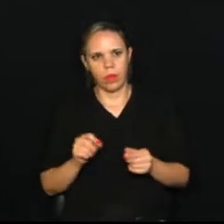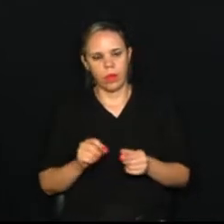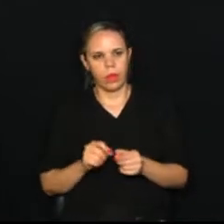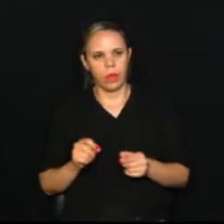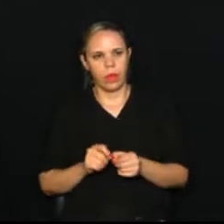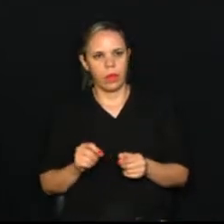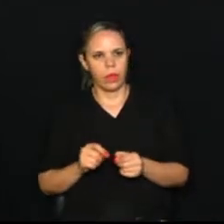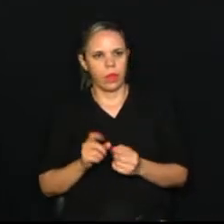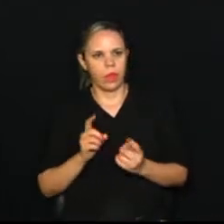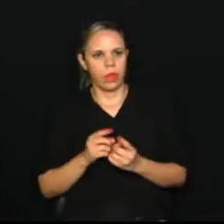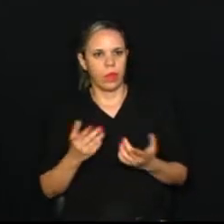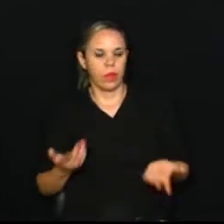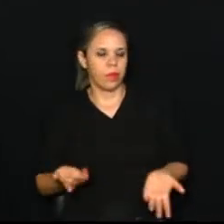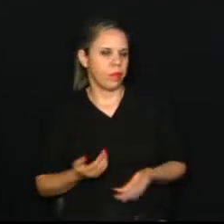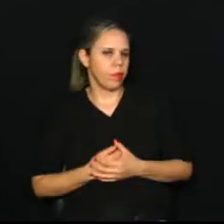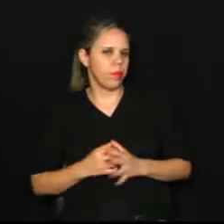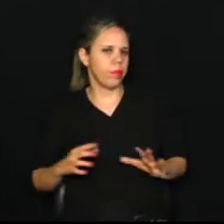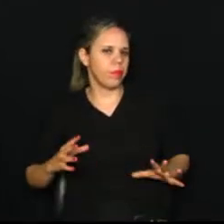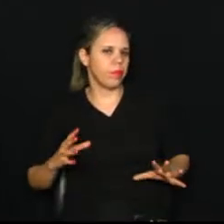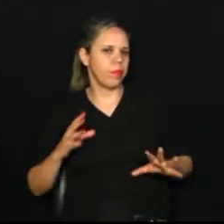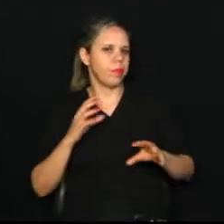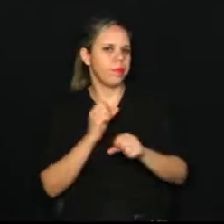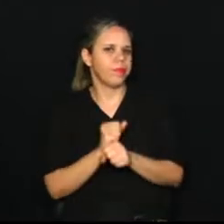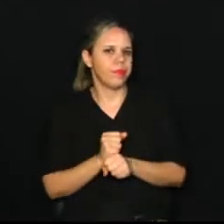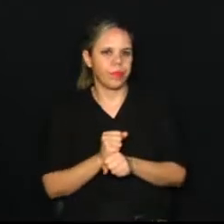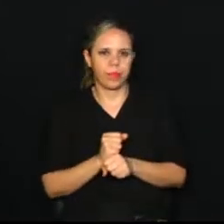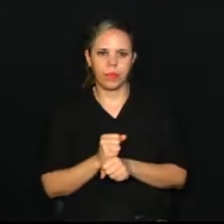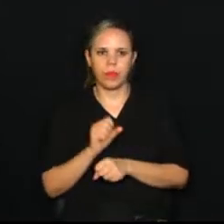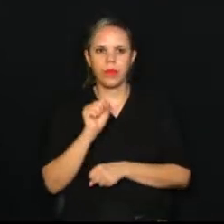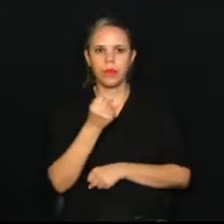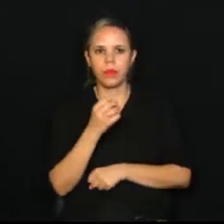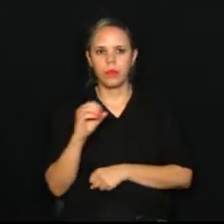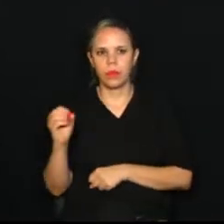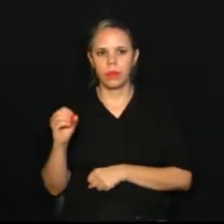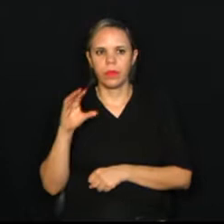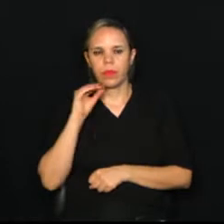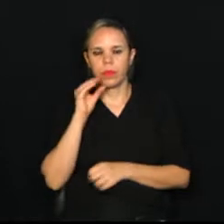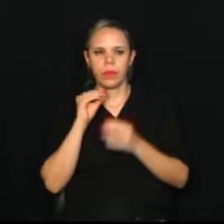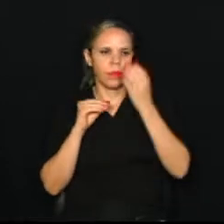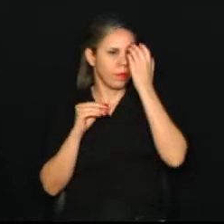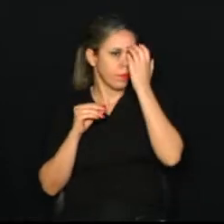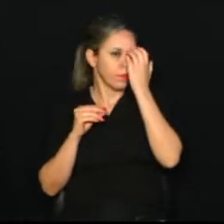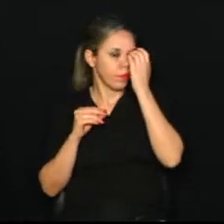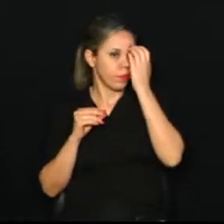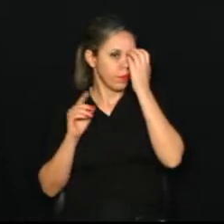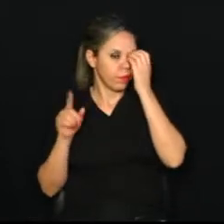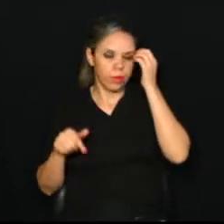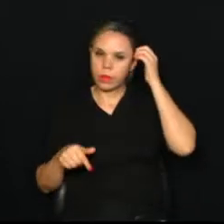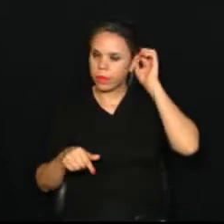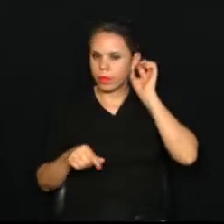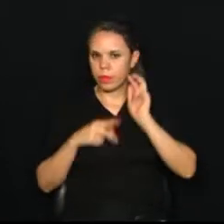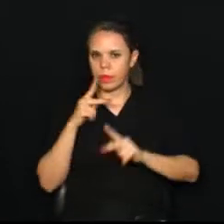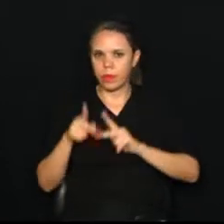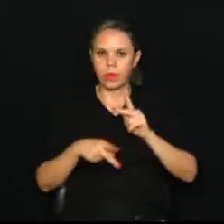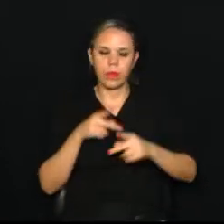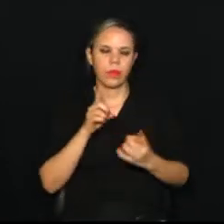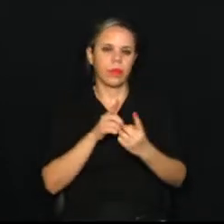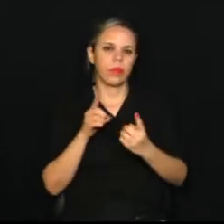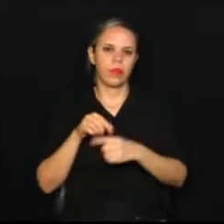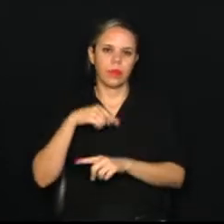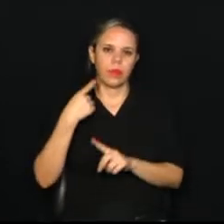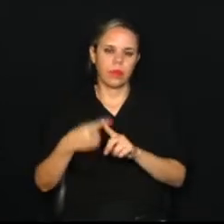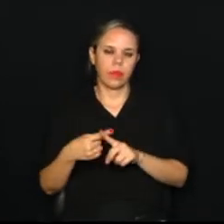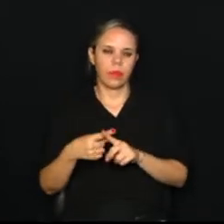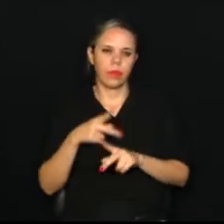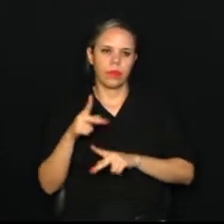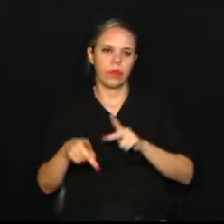esses atendimentos. Ao todo, a IMA tem cerca de 800 funcionários, esse pessoal do atendimento e mais